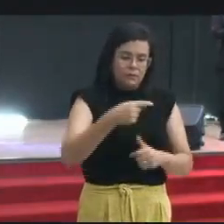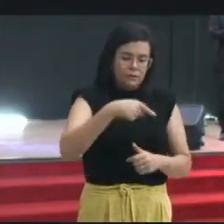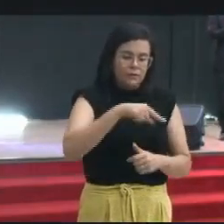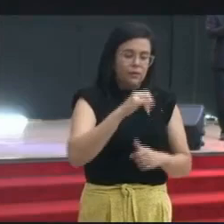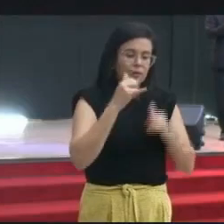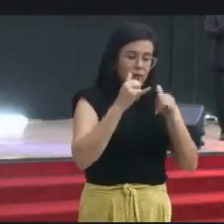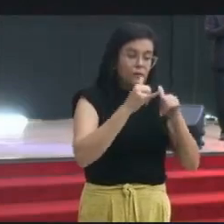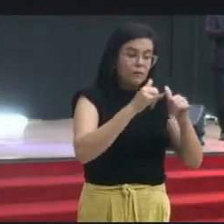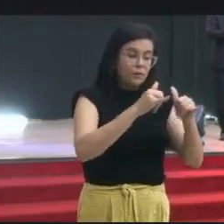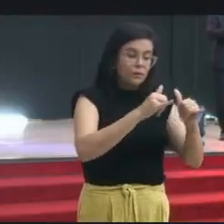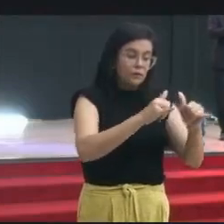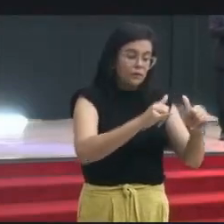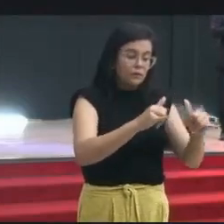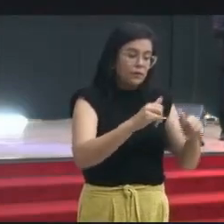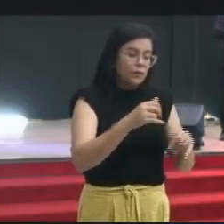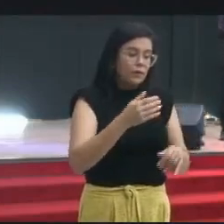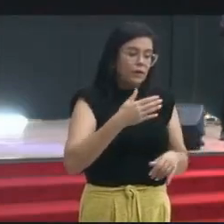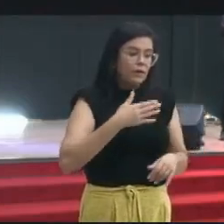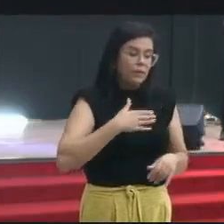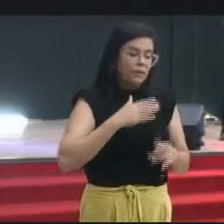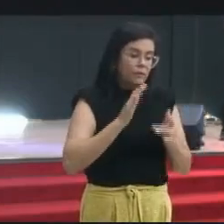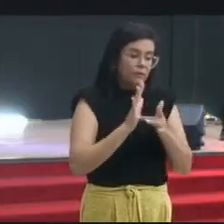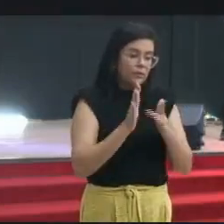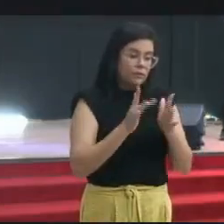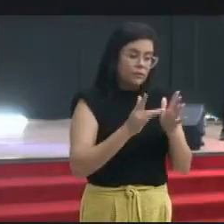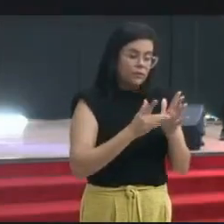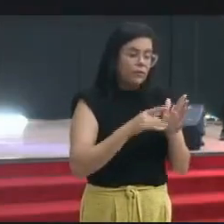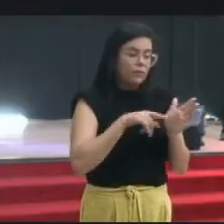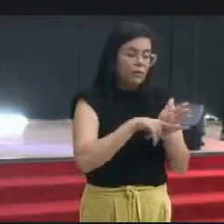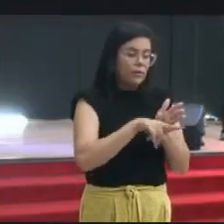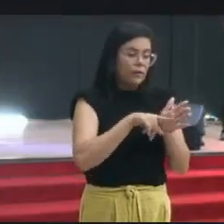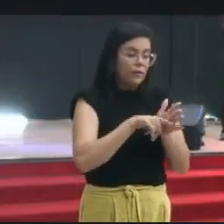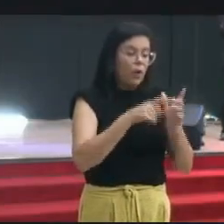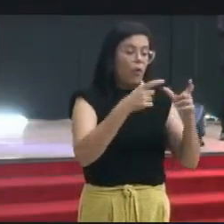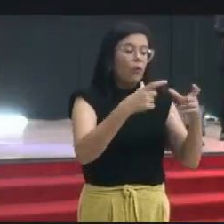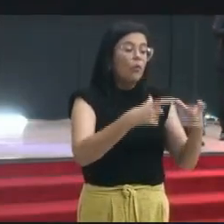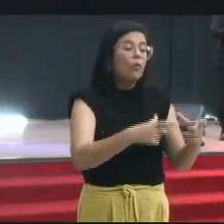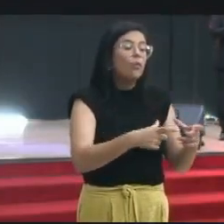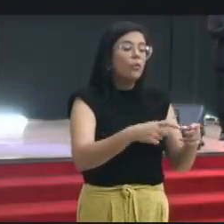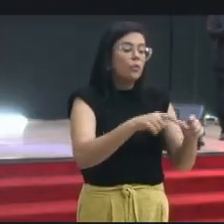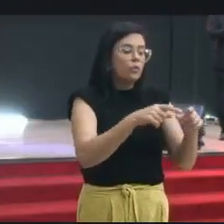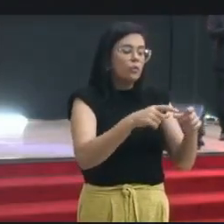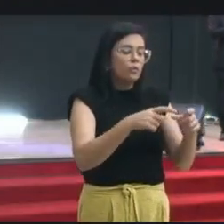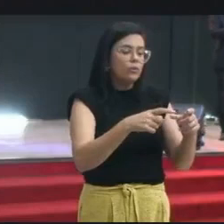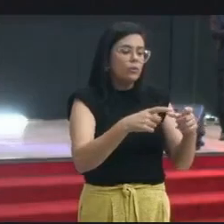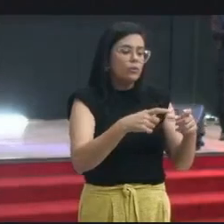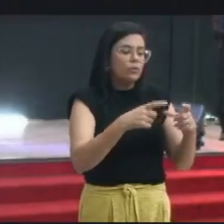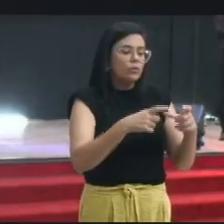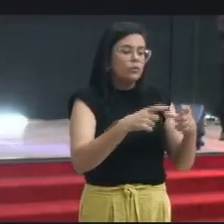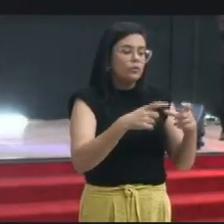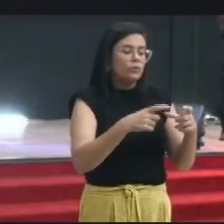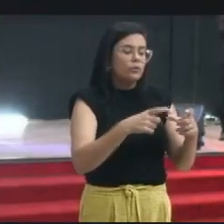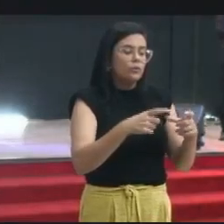o mestre pergunta, onde é o salão de hóspede no qual poderei comer a Páscoa com os